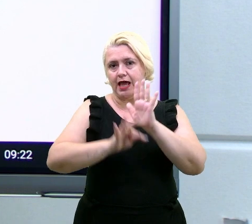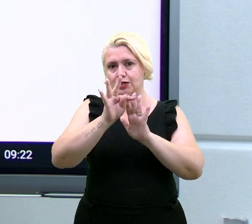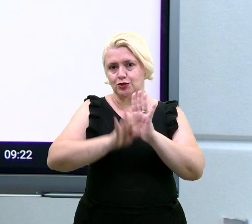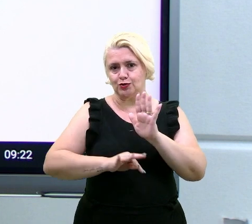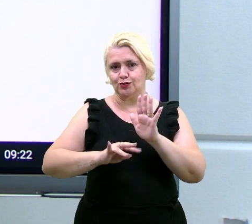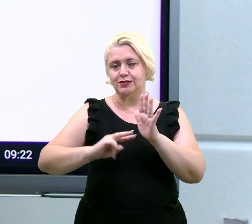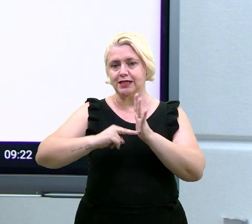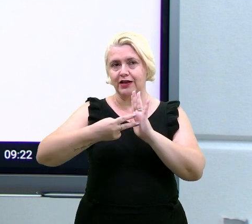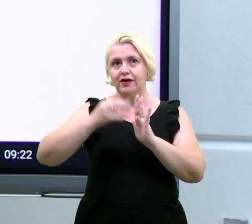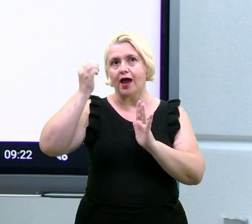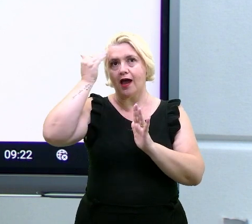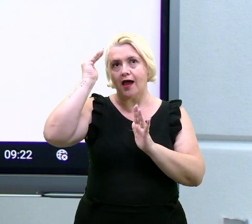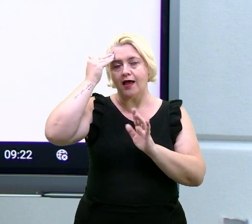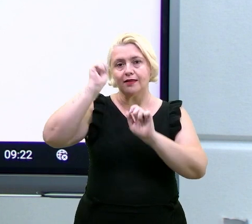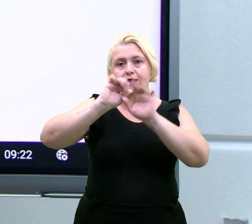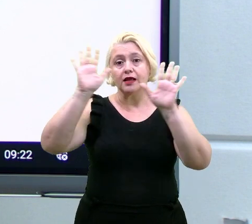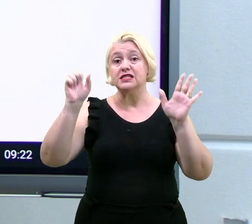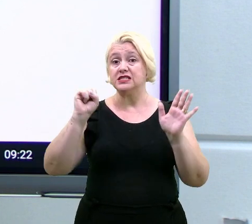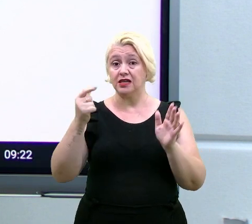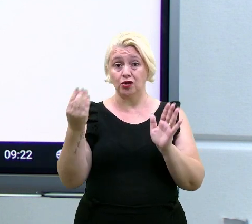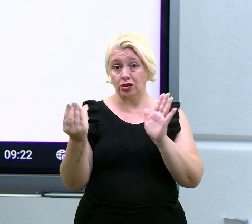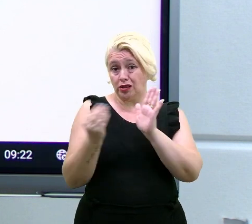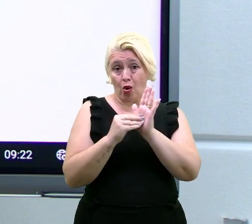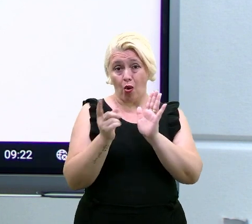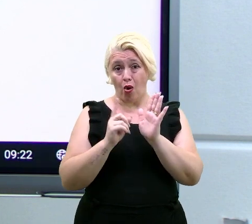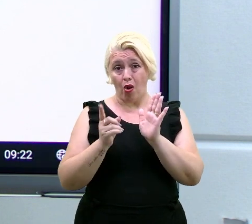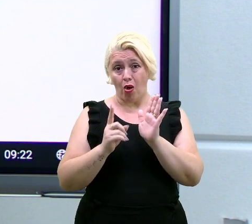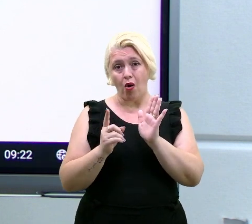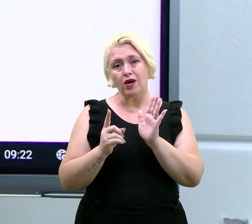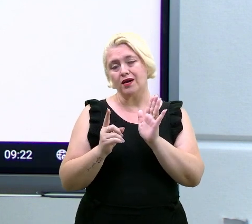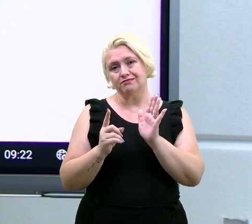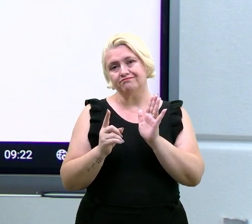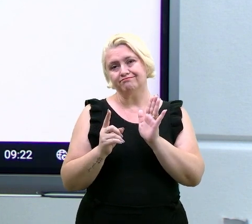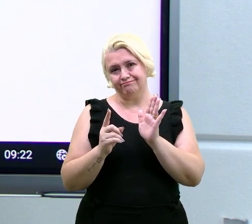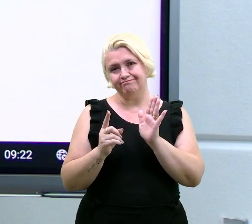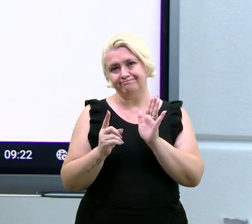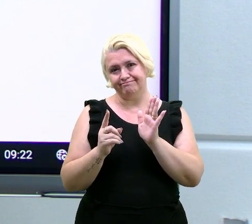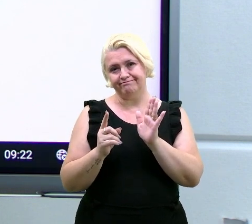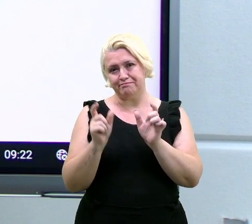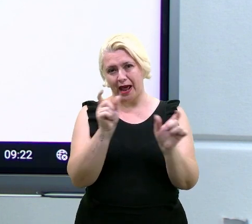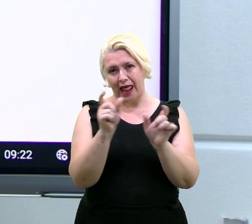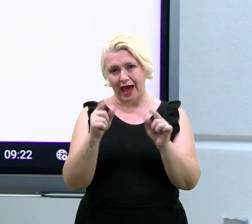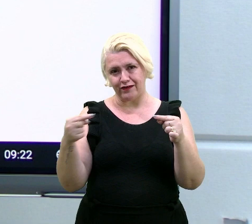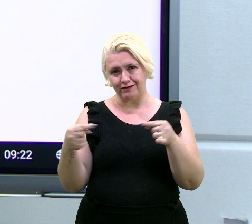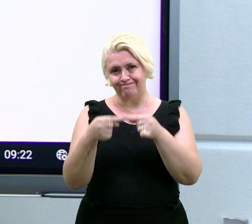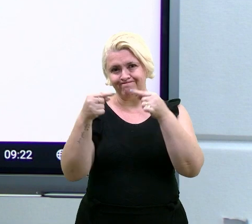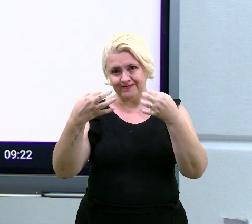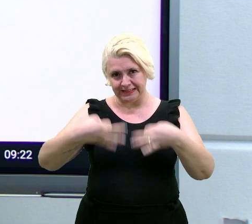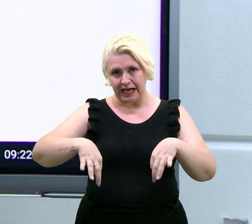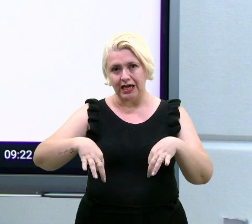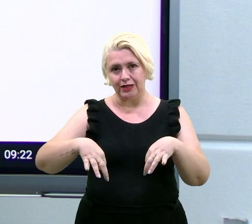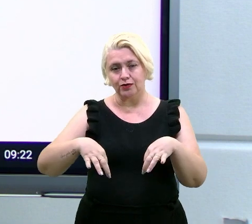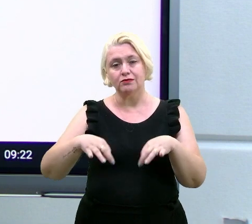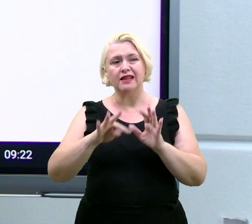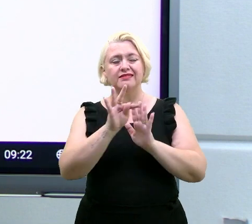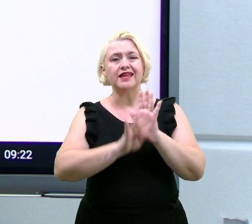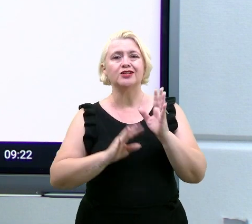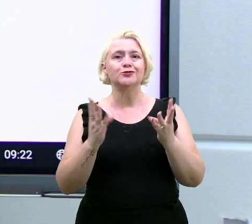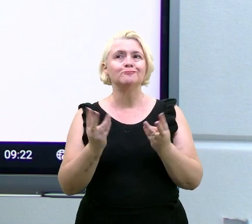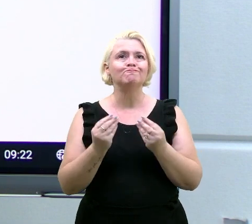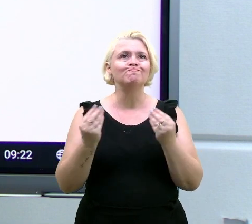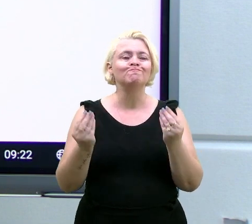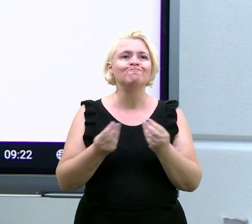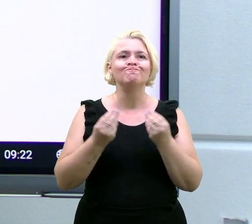dar sentido porque se você tira os operadores argumentativos ou se você não os coloca de modo suficiente o seu texto não